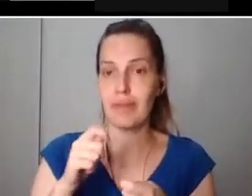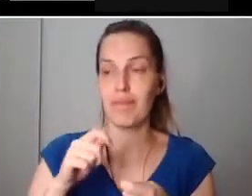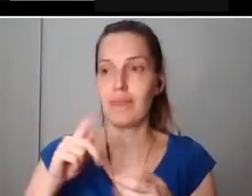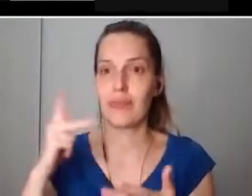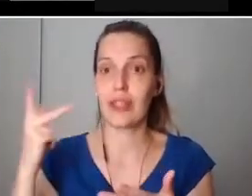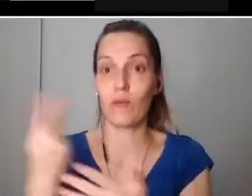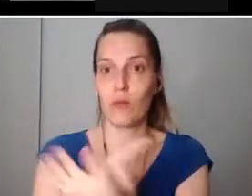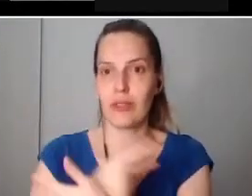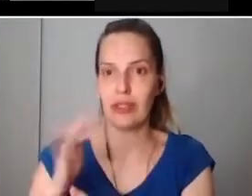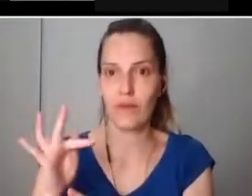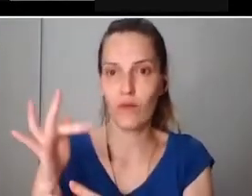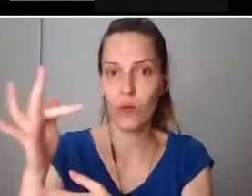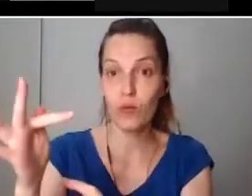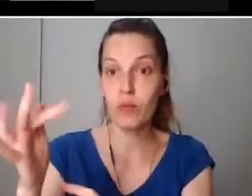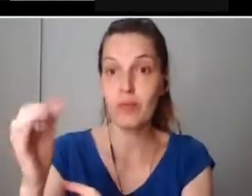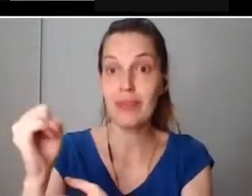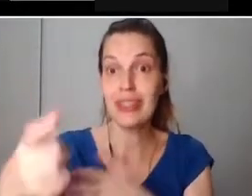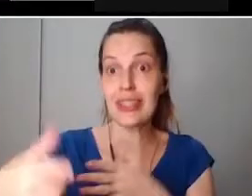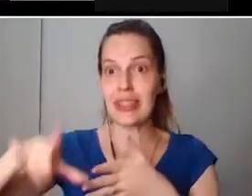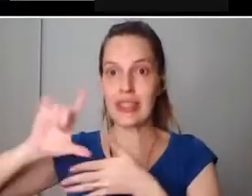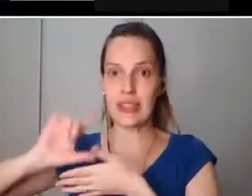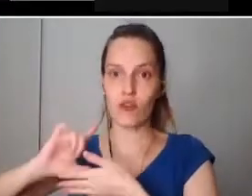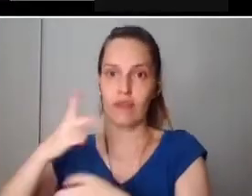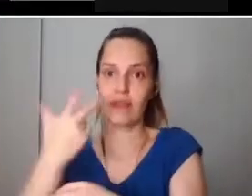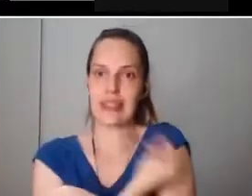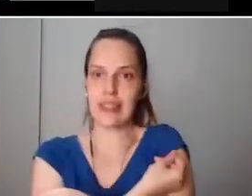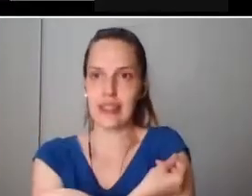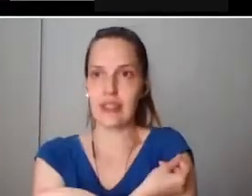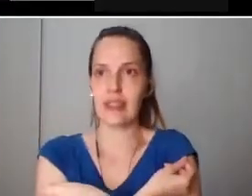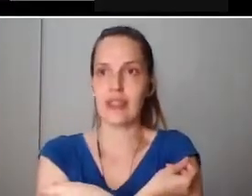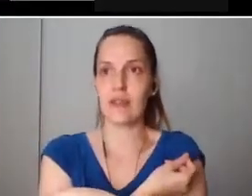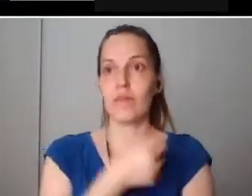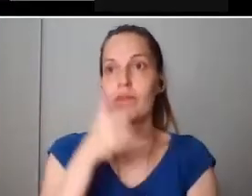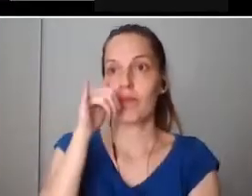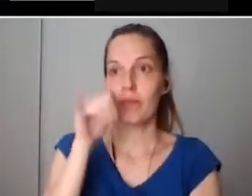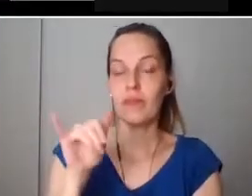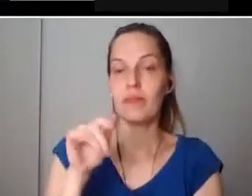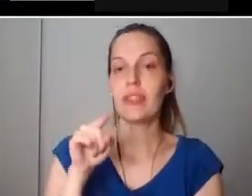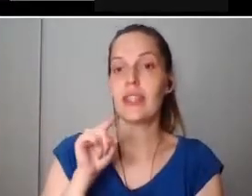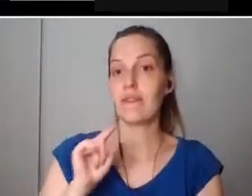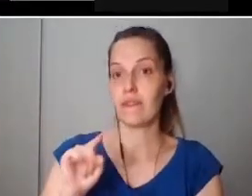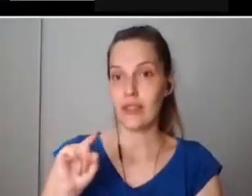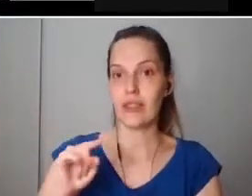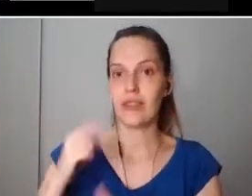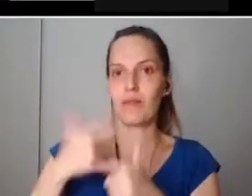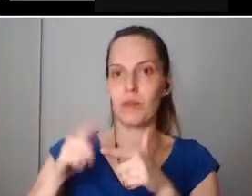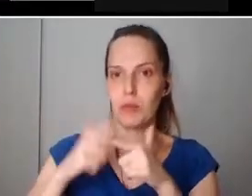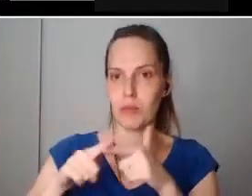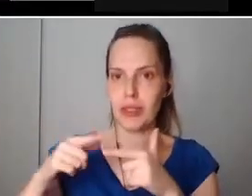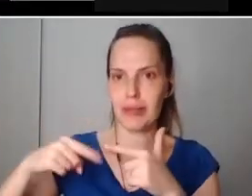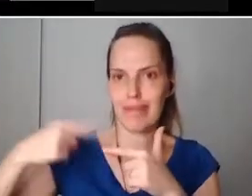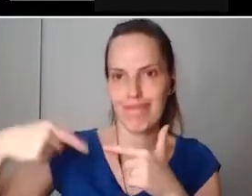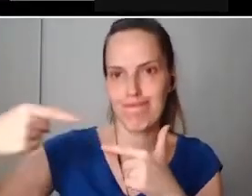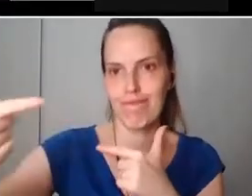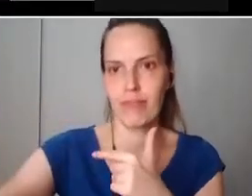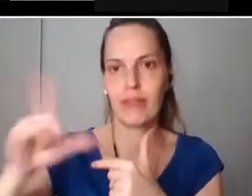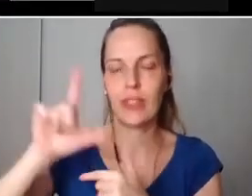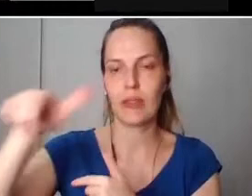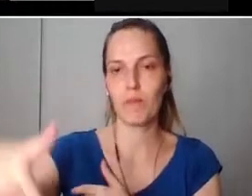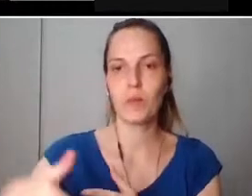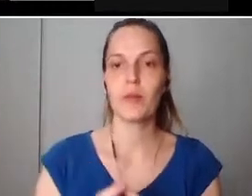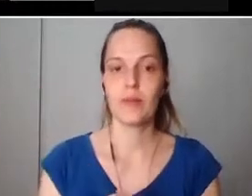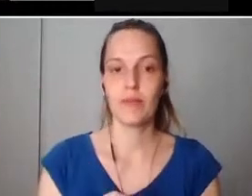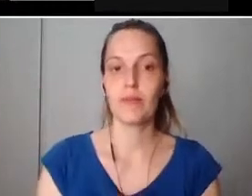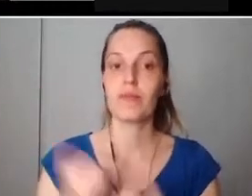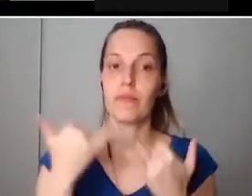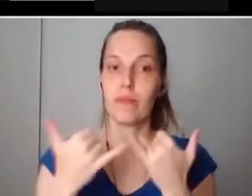tiver uma vacina, tu evita todo esse problema depois. E a gente tem, por exemplo,